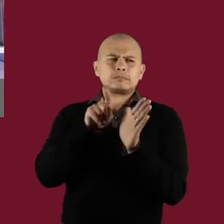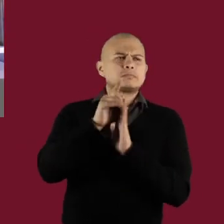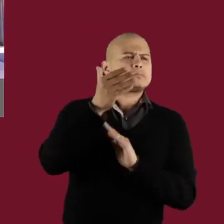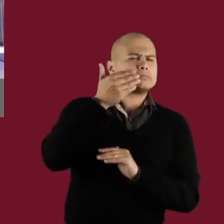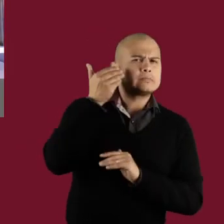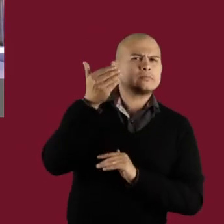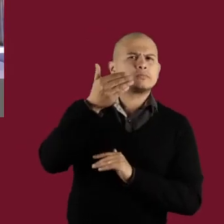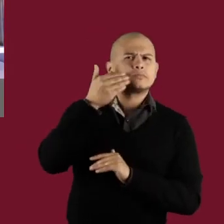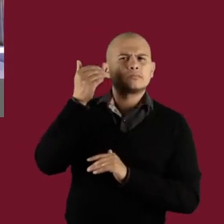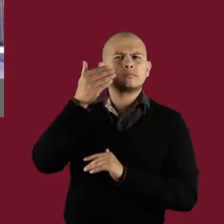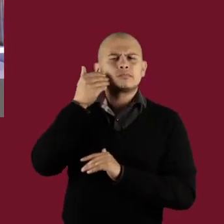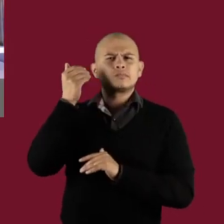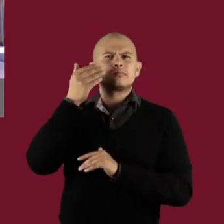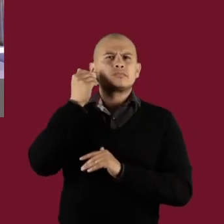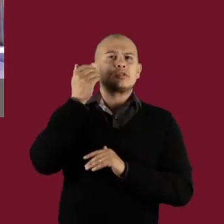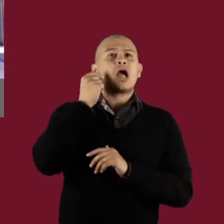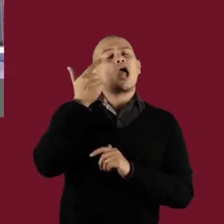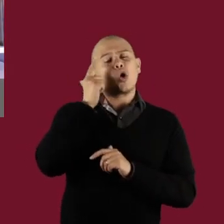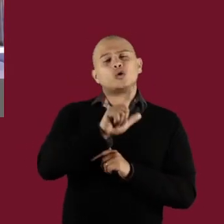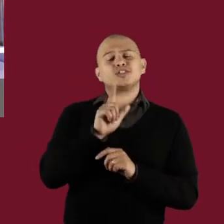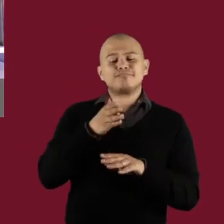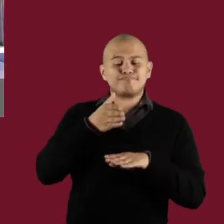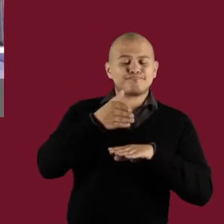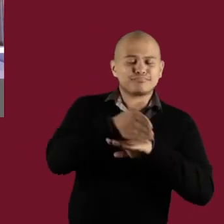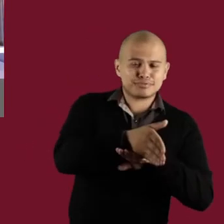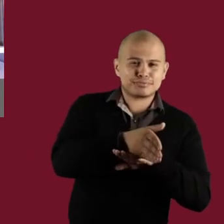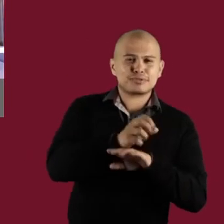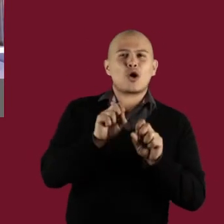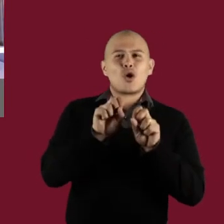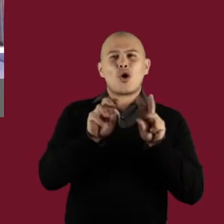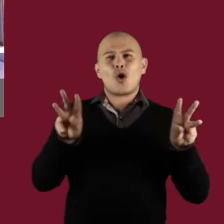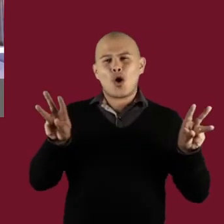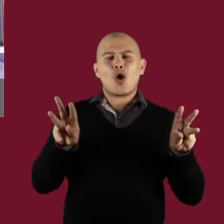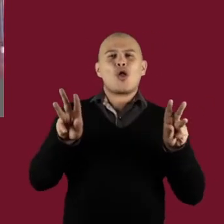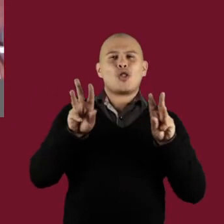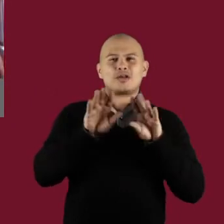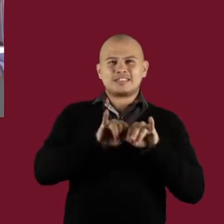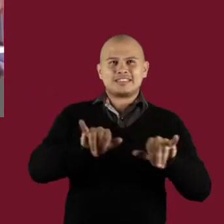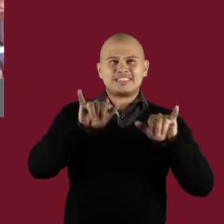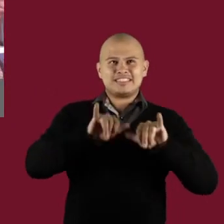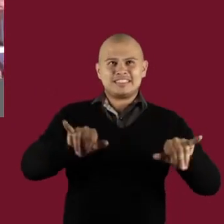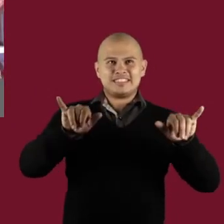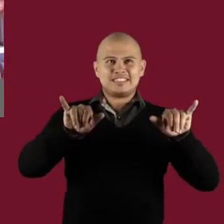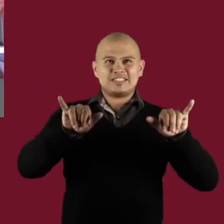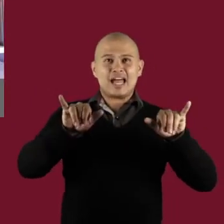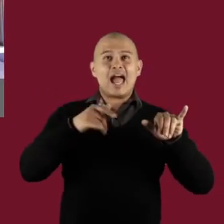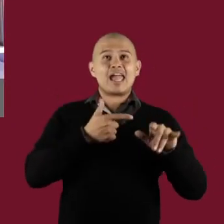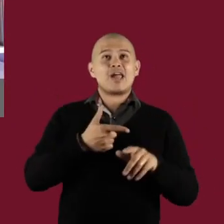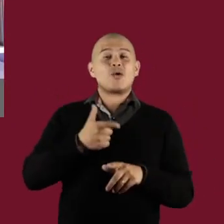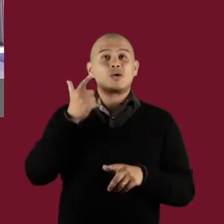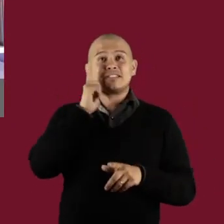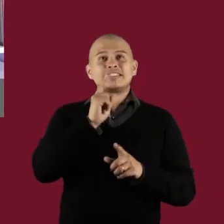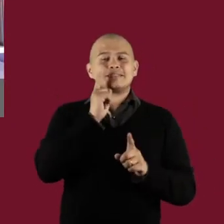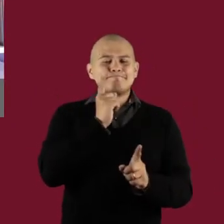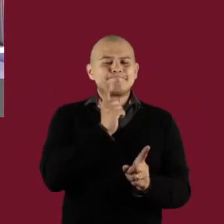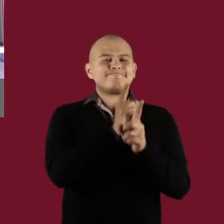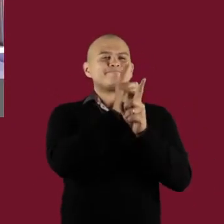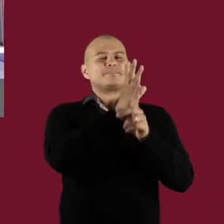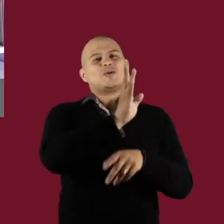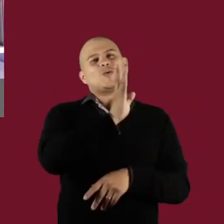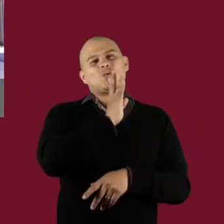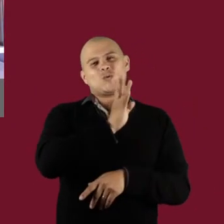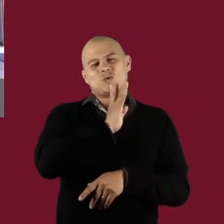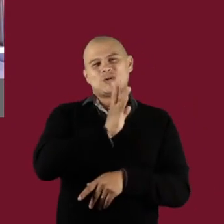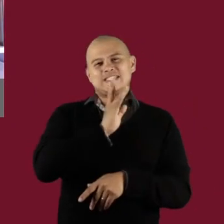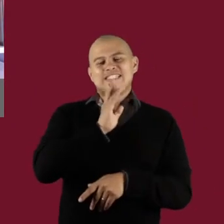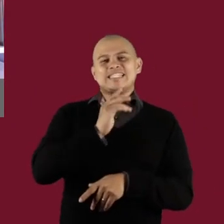ONU News e vim conhecer aí a senhora de quem ouvia a voz quando comecei a trabalhar aos 17 anos,